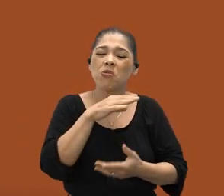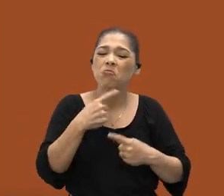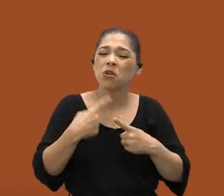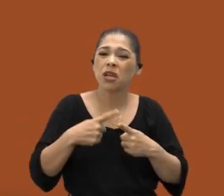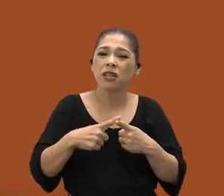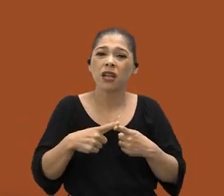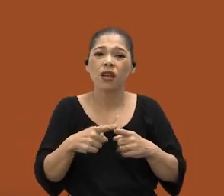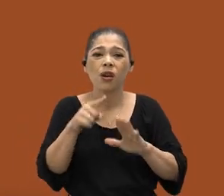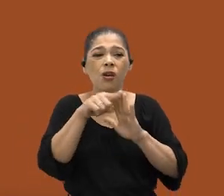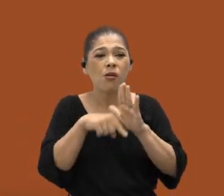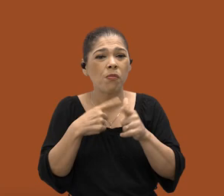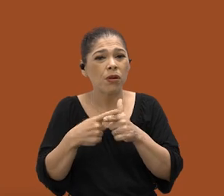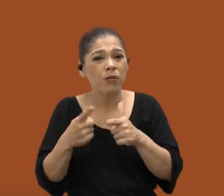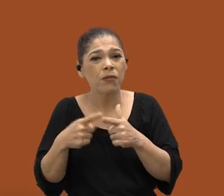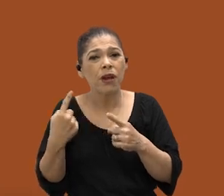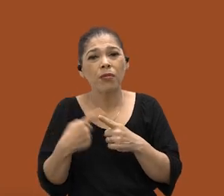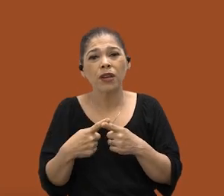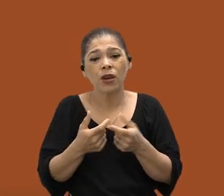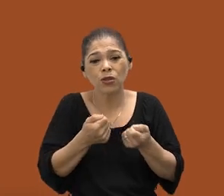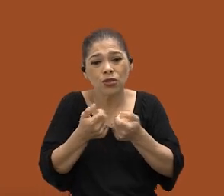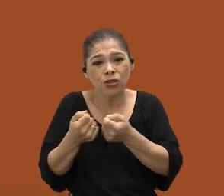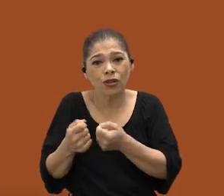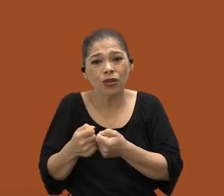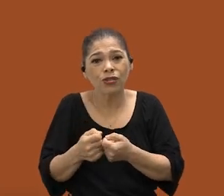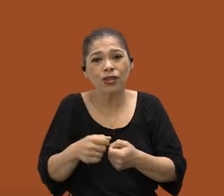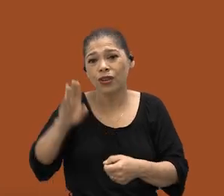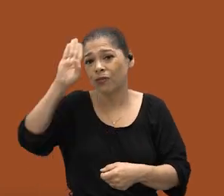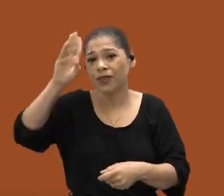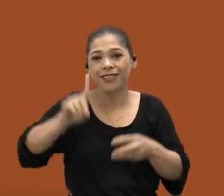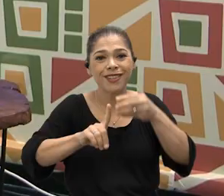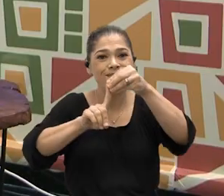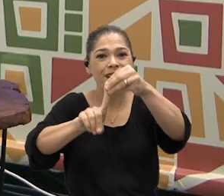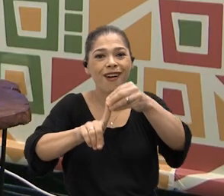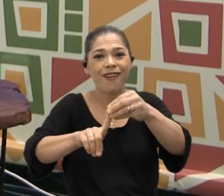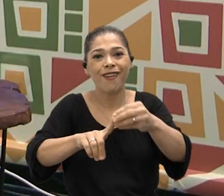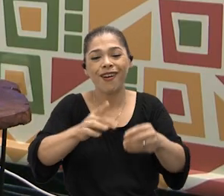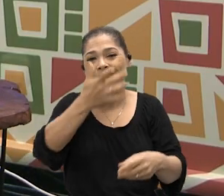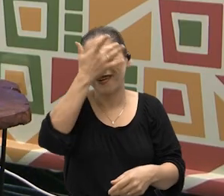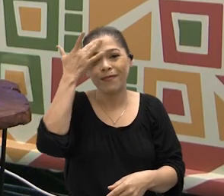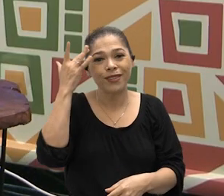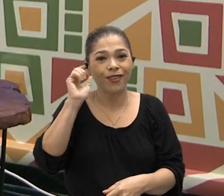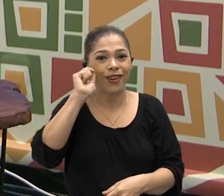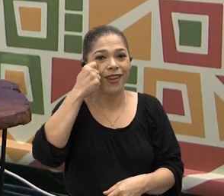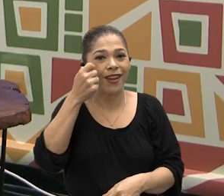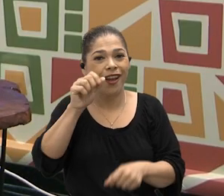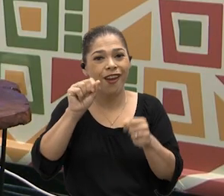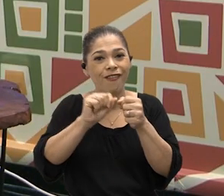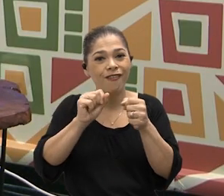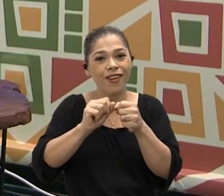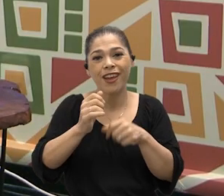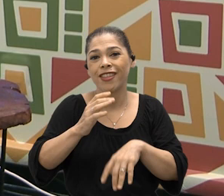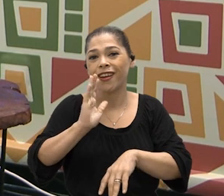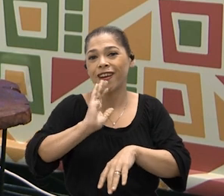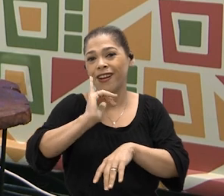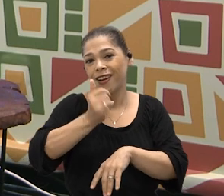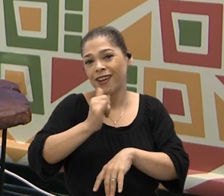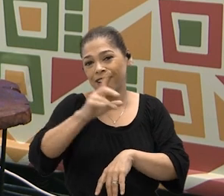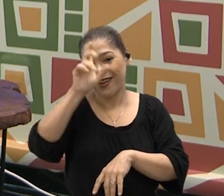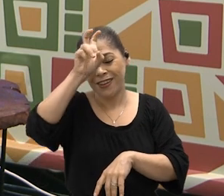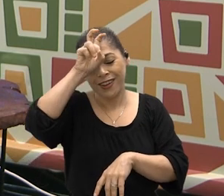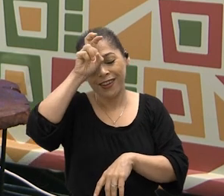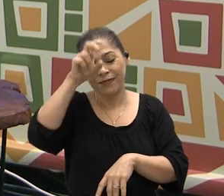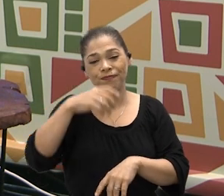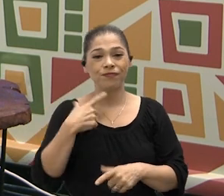porque ele tenha um problema ou outro mas é porque é um dos poucos jogos que eu conheço aqui o protagonista a história narrada no Egito e os protagonistas são não brancos